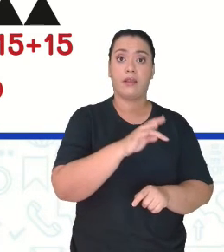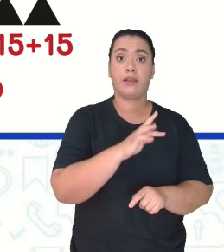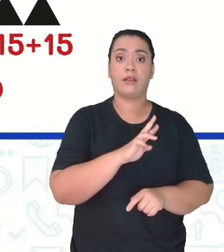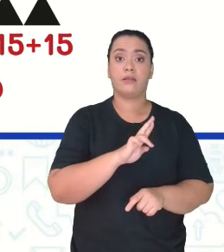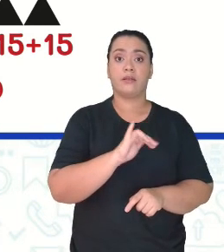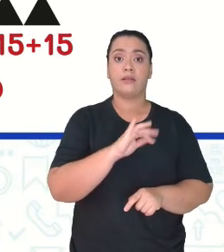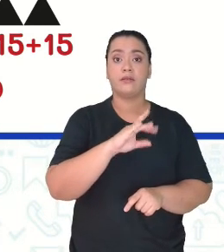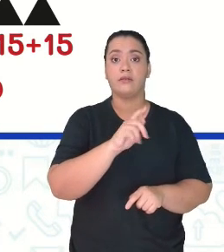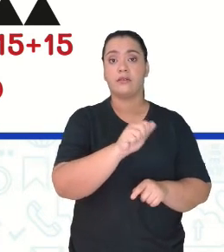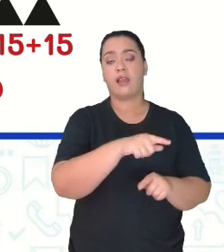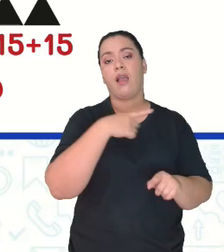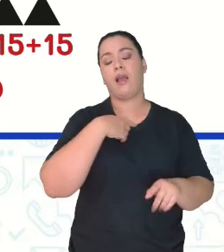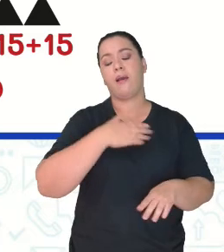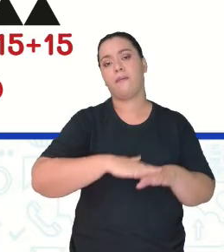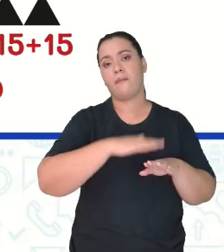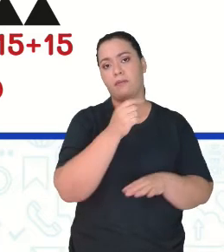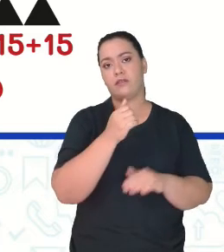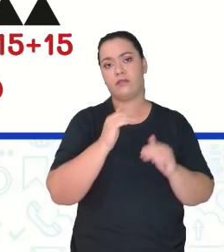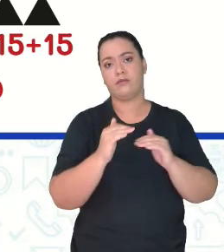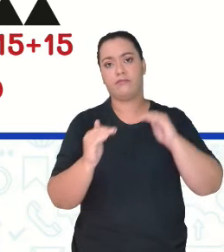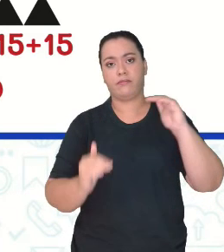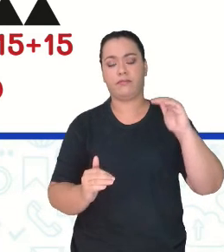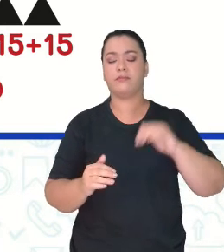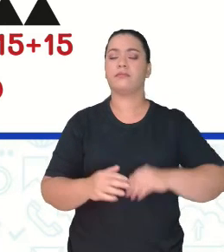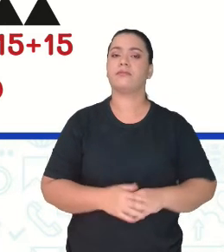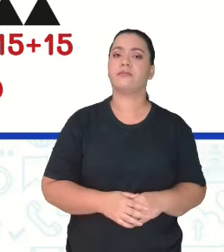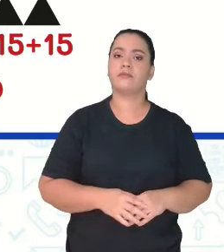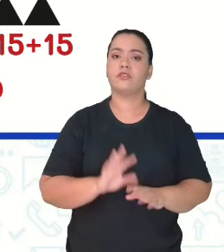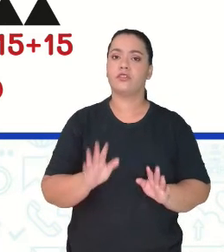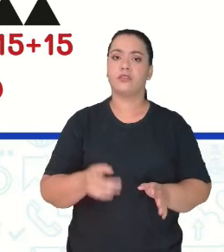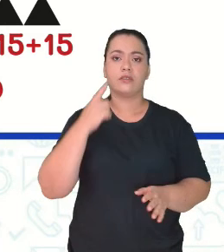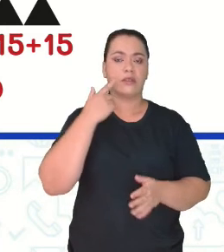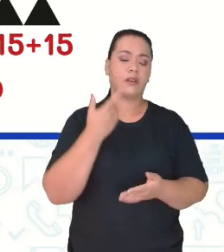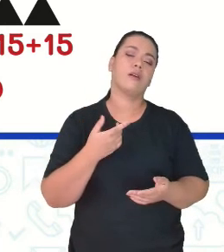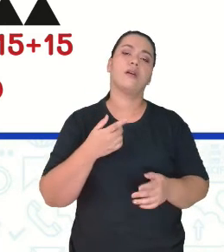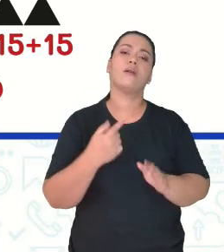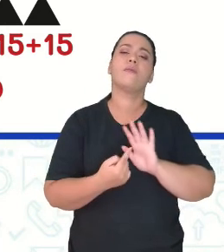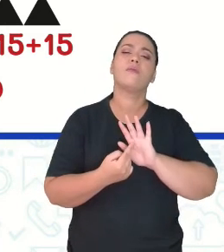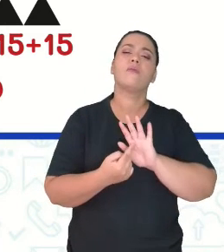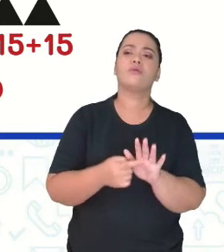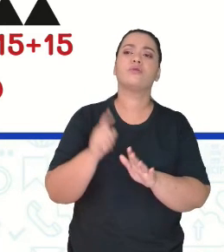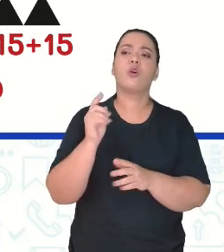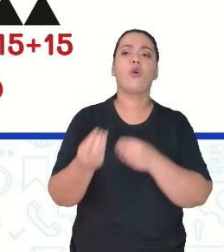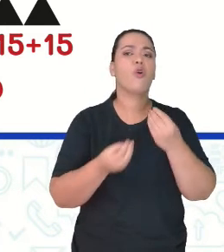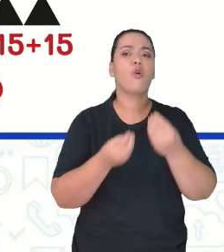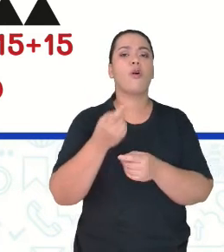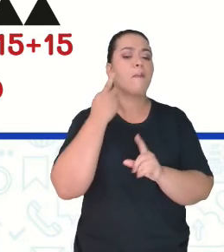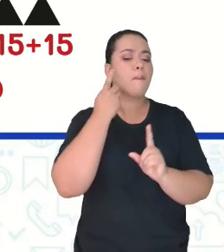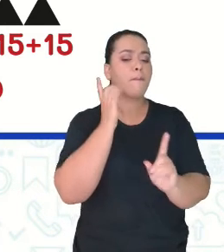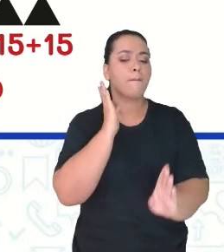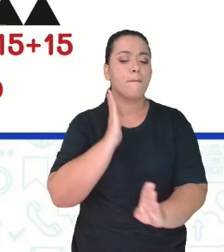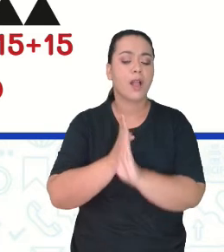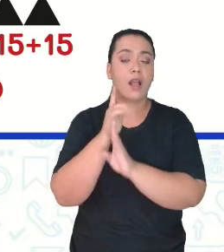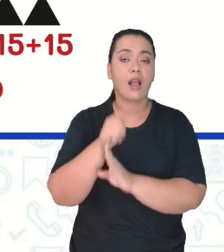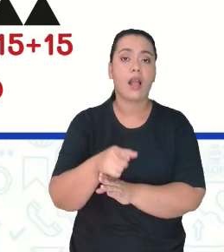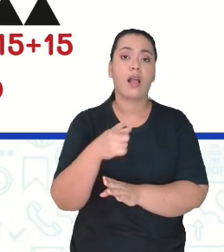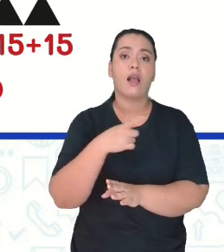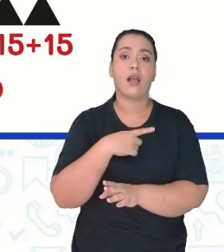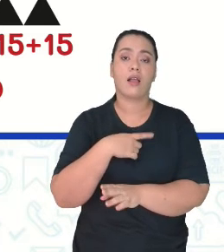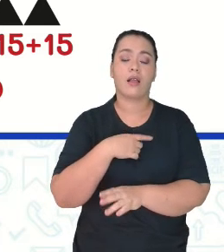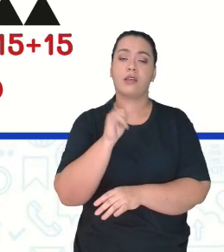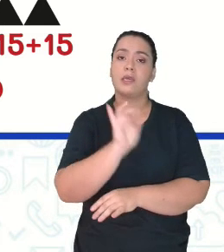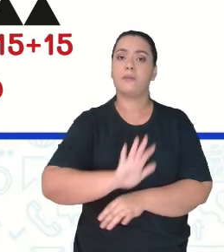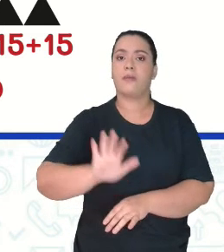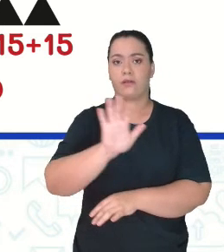Então, resolvemos aí esse problema, já introduzindo a parte aí dos termos desconhecidos, trocando eles por